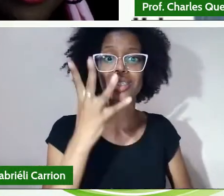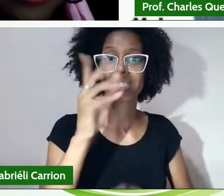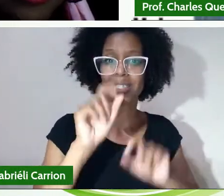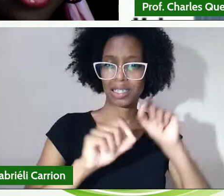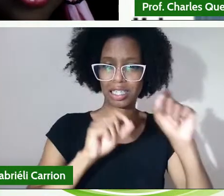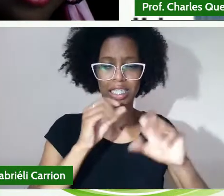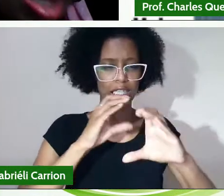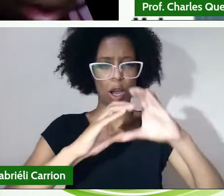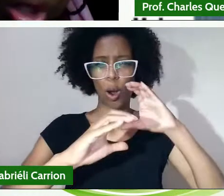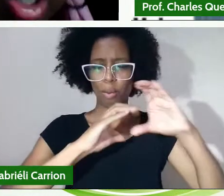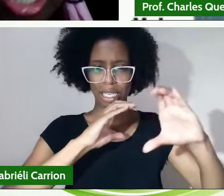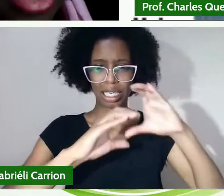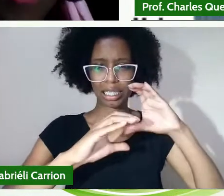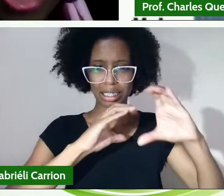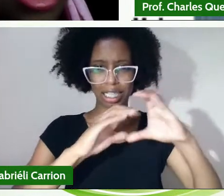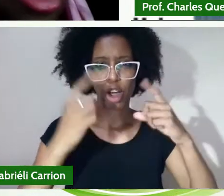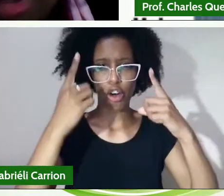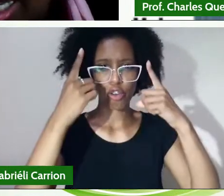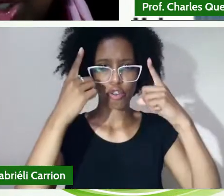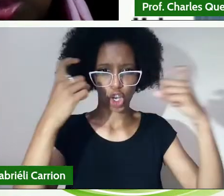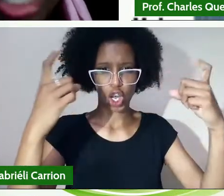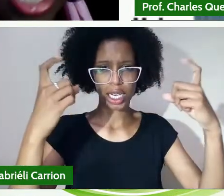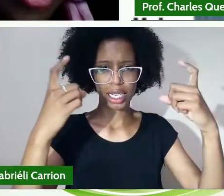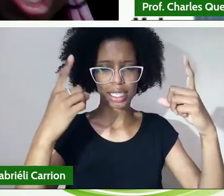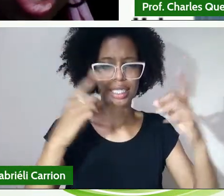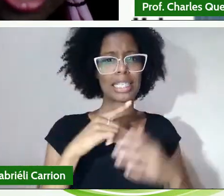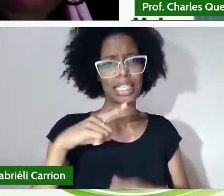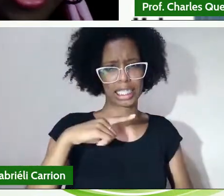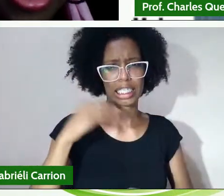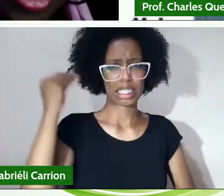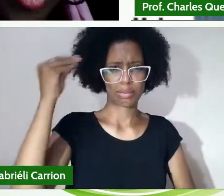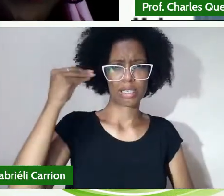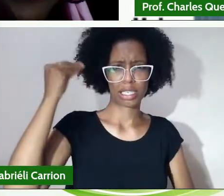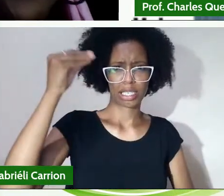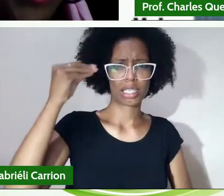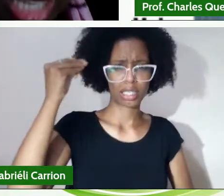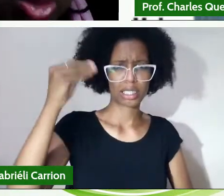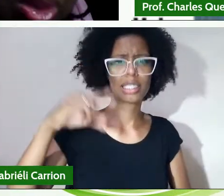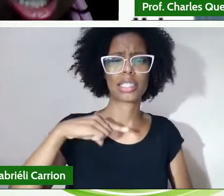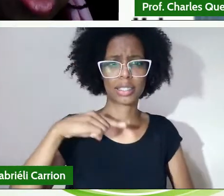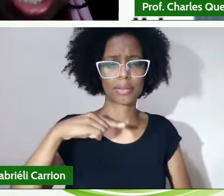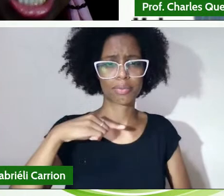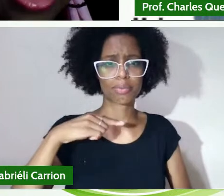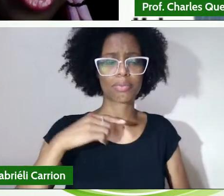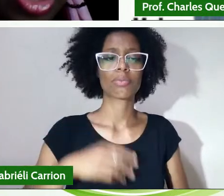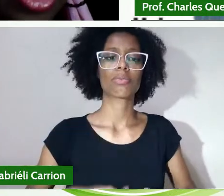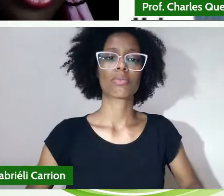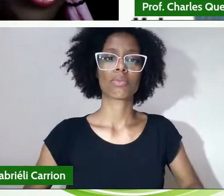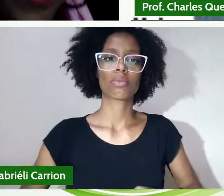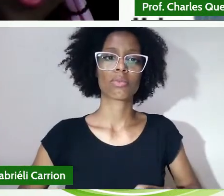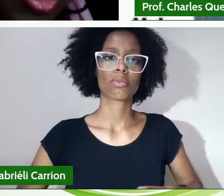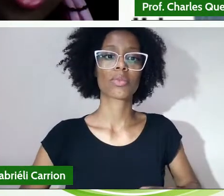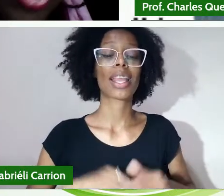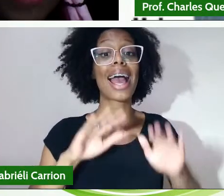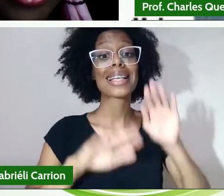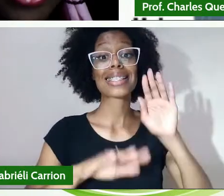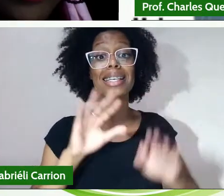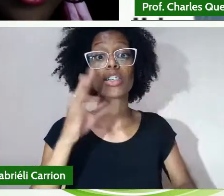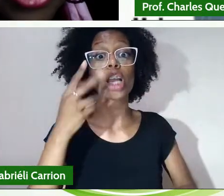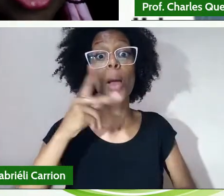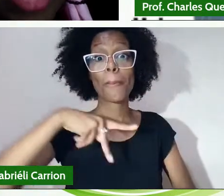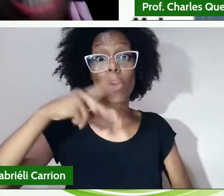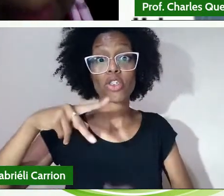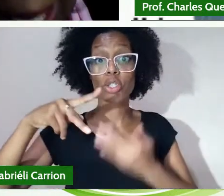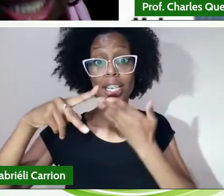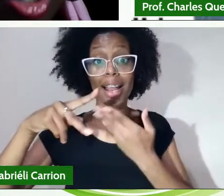violenta, isso a gente tem até de experiência em diferentes lugares, porque a gente recebe esse tipo de denúncia, às vezes, de professores falando,